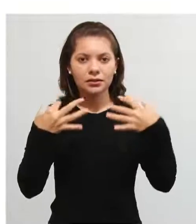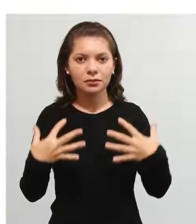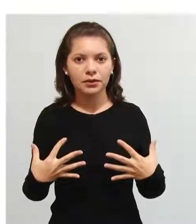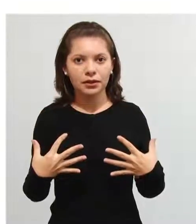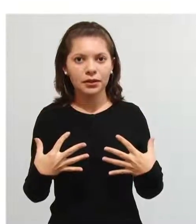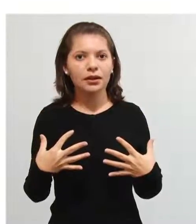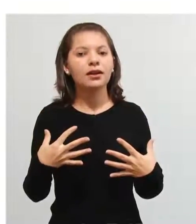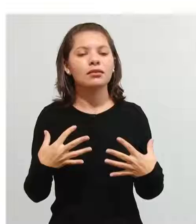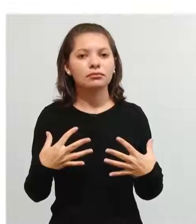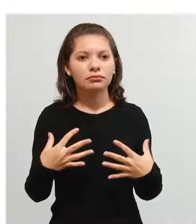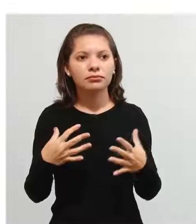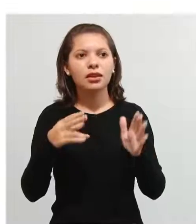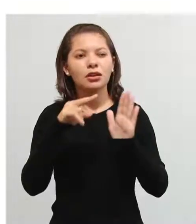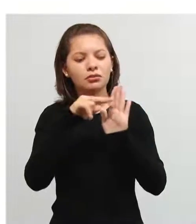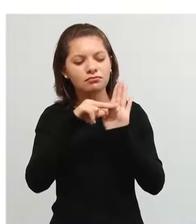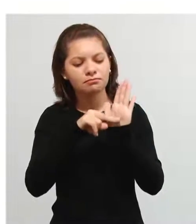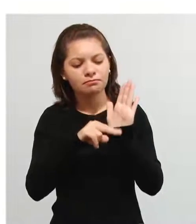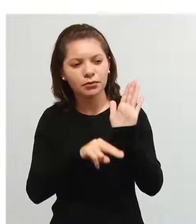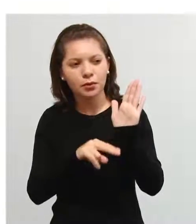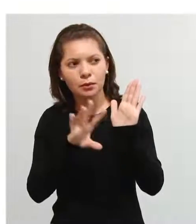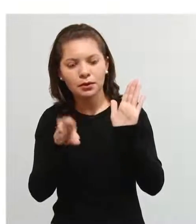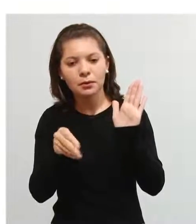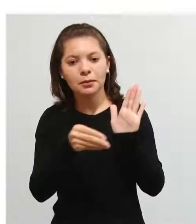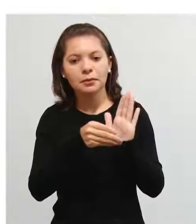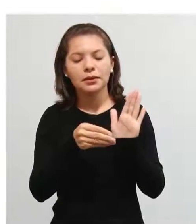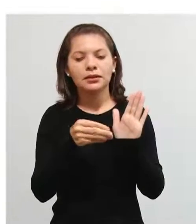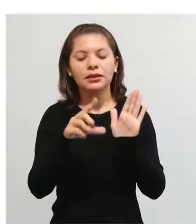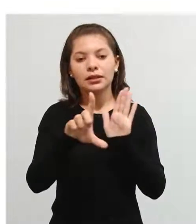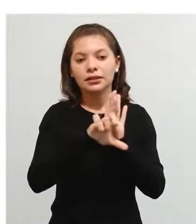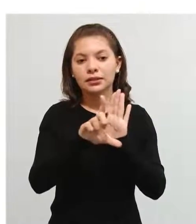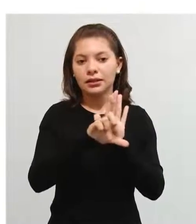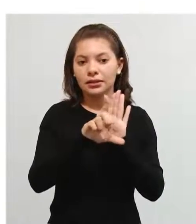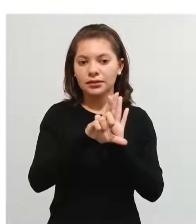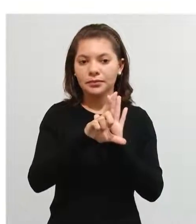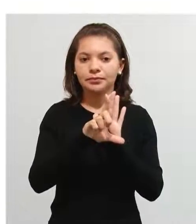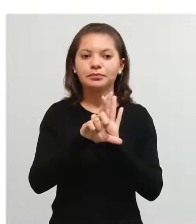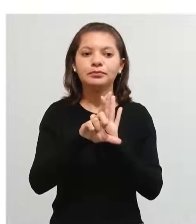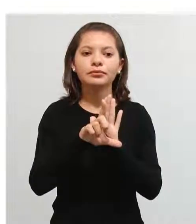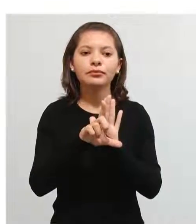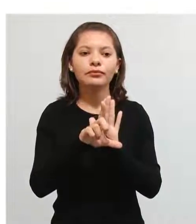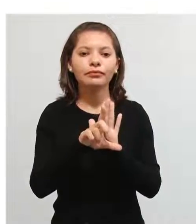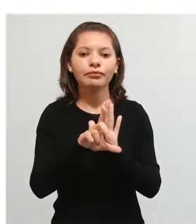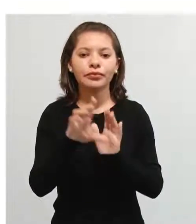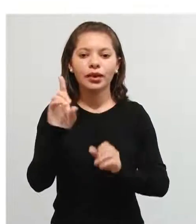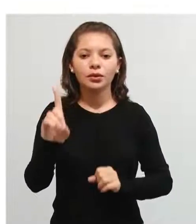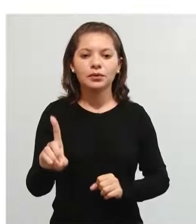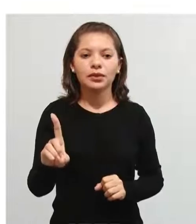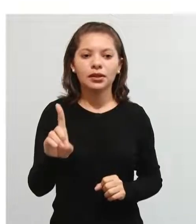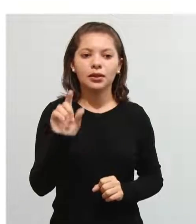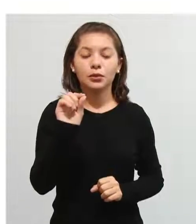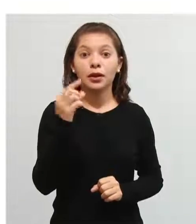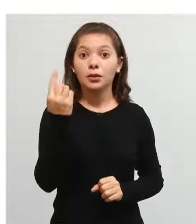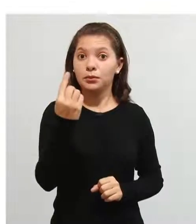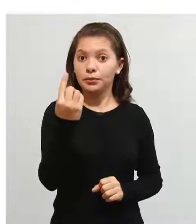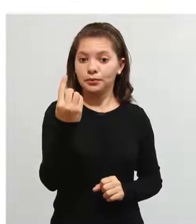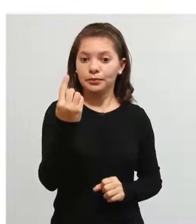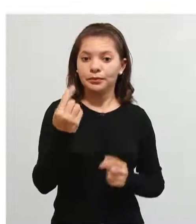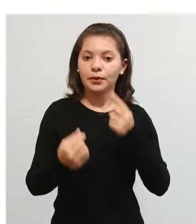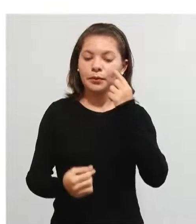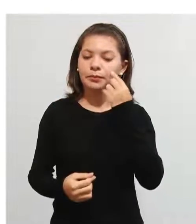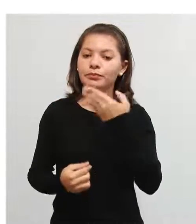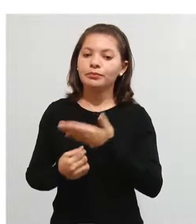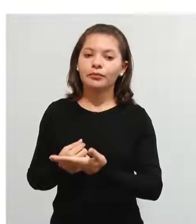normas complementares das leis, dos tratados e das convenções internacionais e dos decretos. Aqui, ó, os